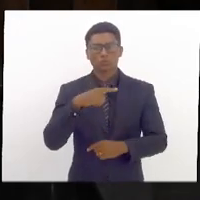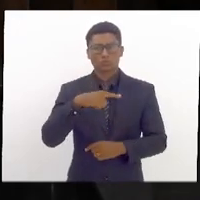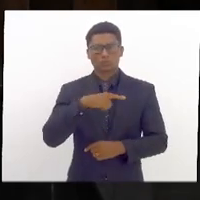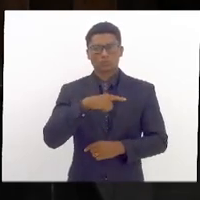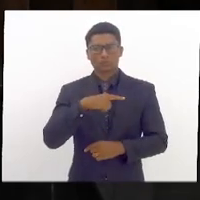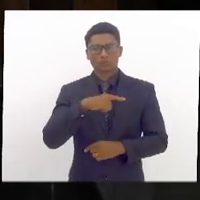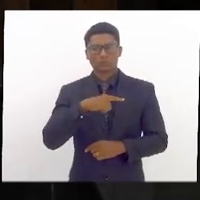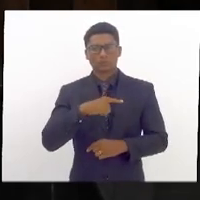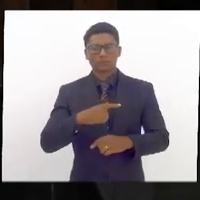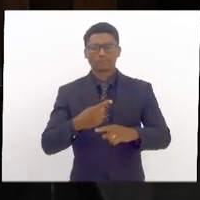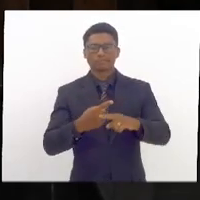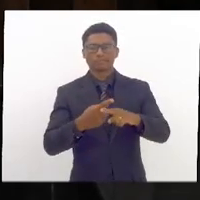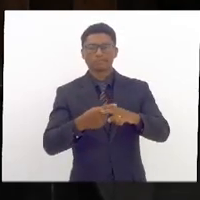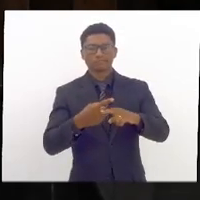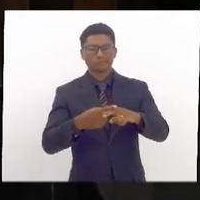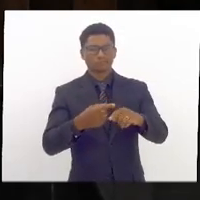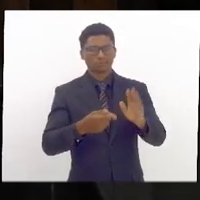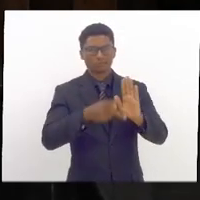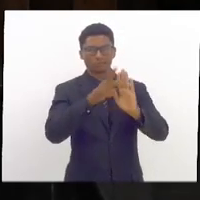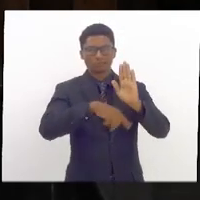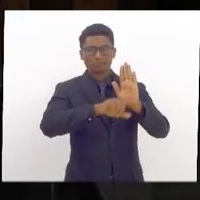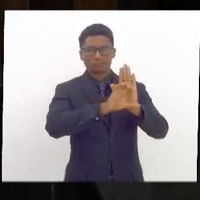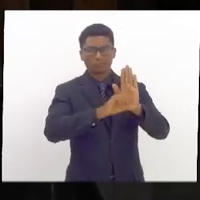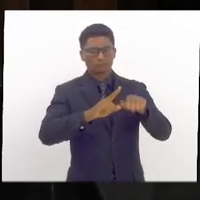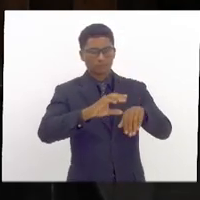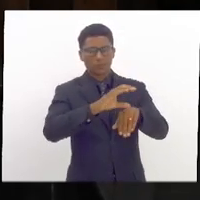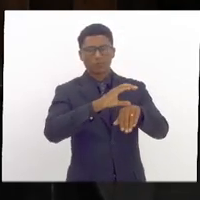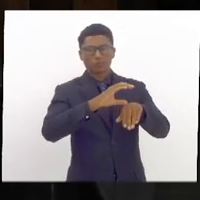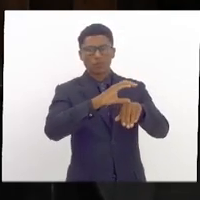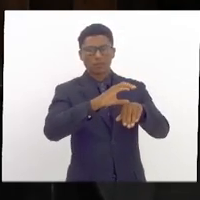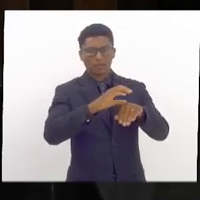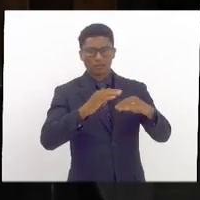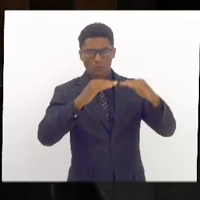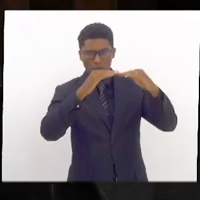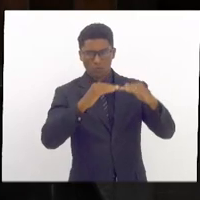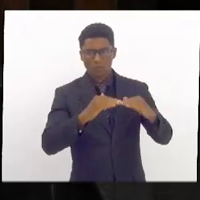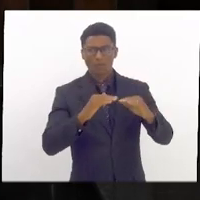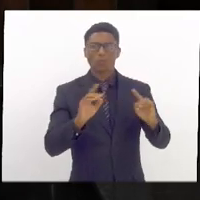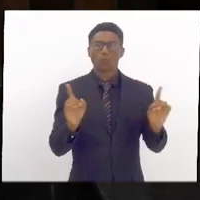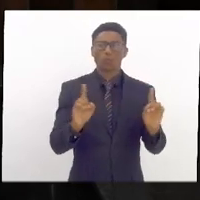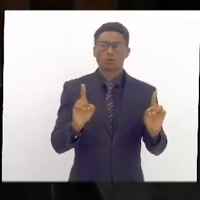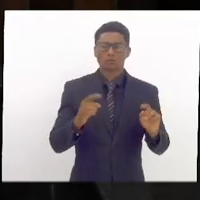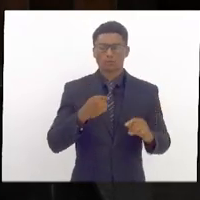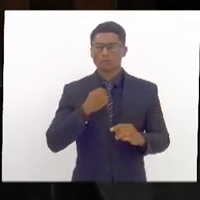acerca da constitucionalidade em relação à iniciativa. Eu,